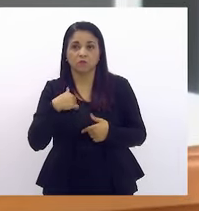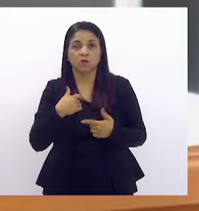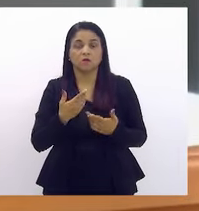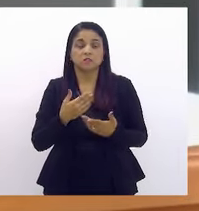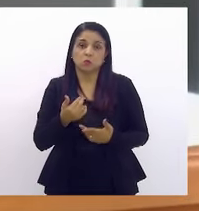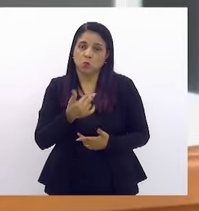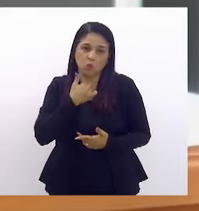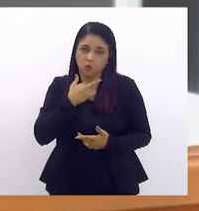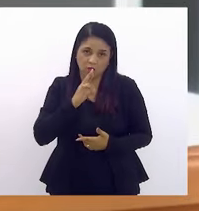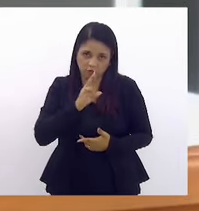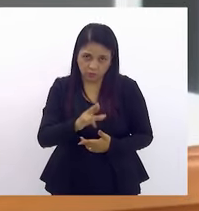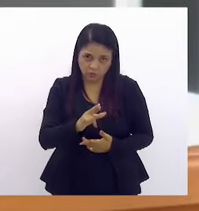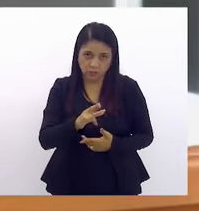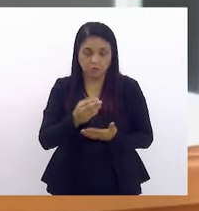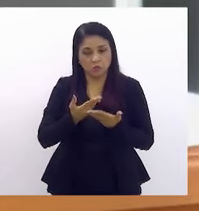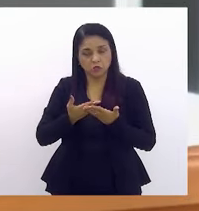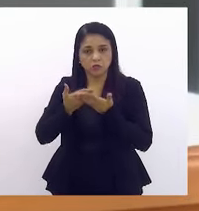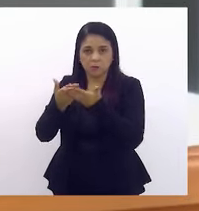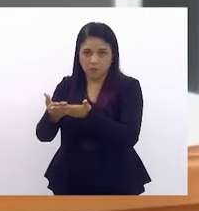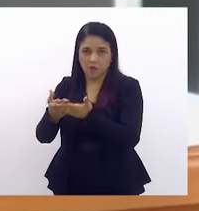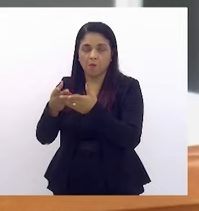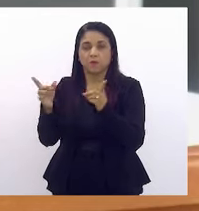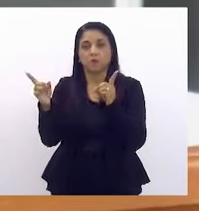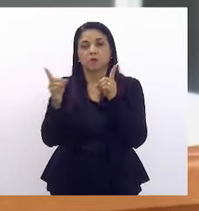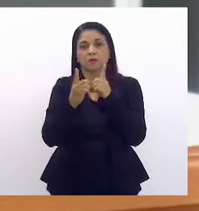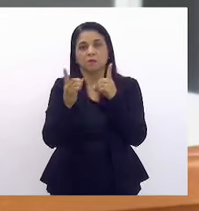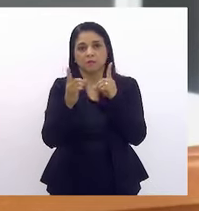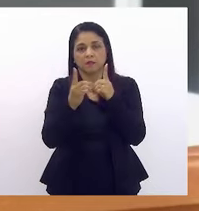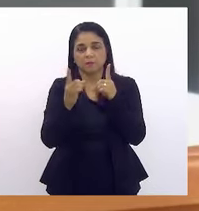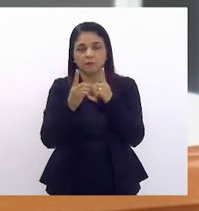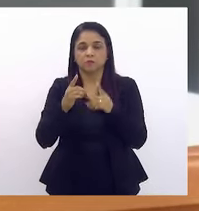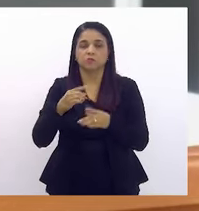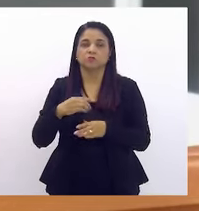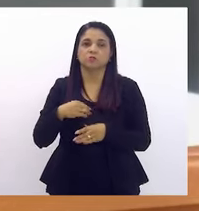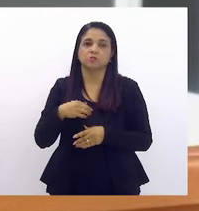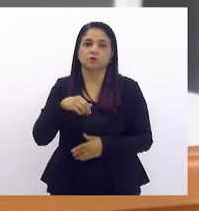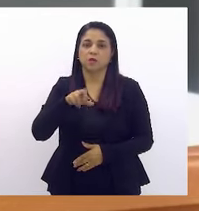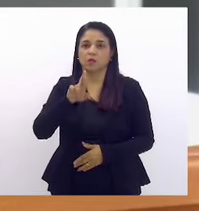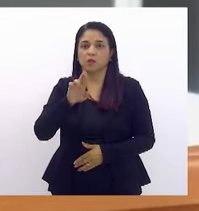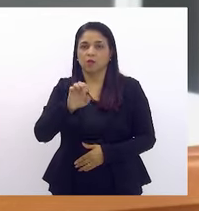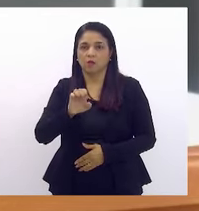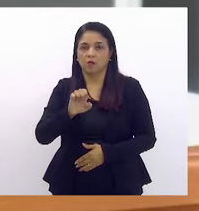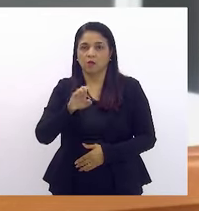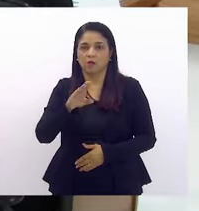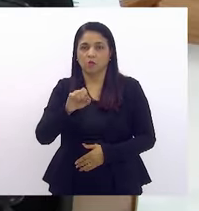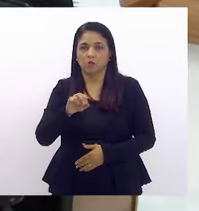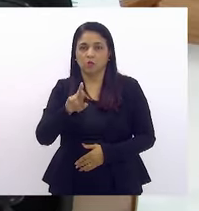ser encaminhadas para o Departamento de Recursos Minerais. Agradeço pela atenção.